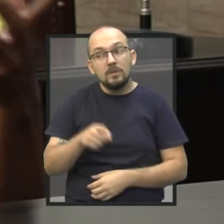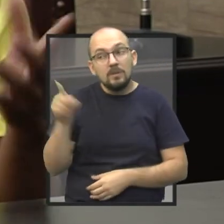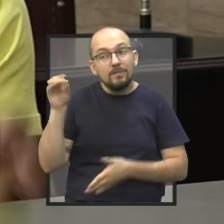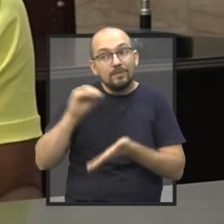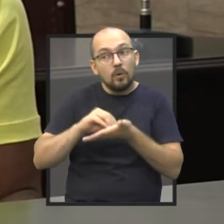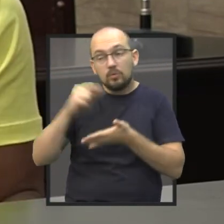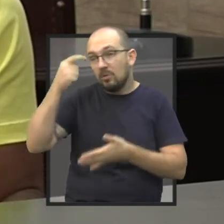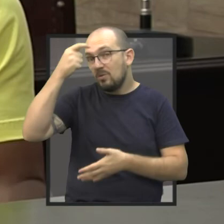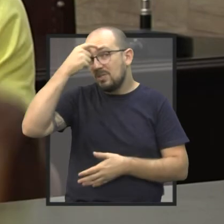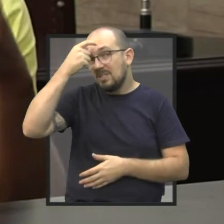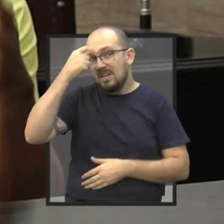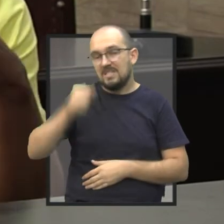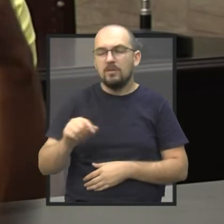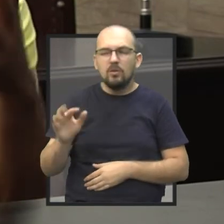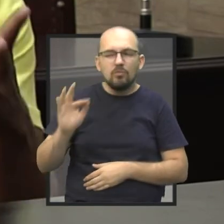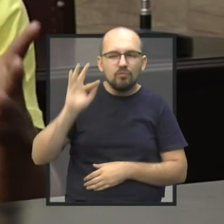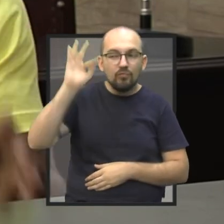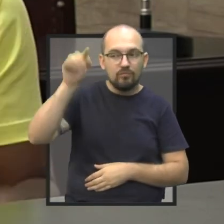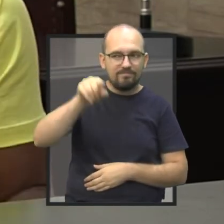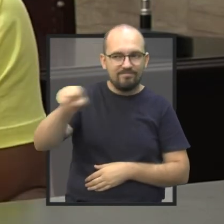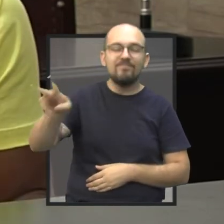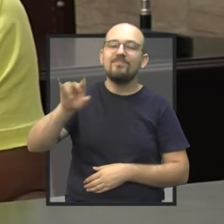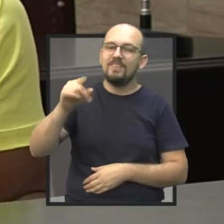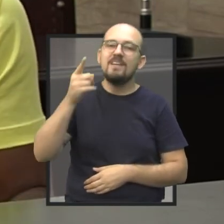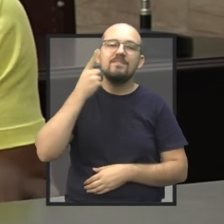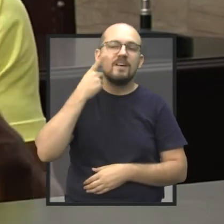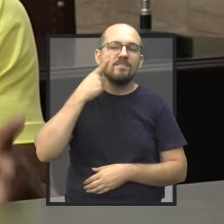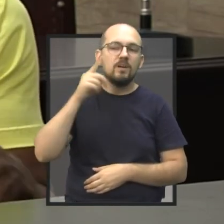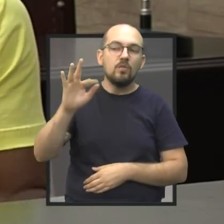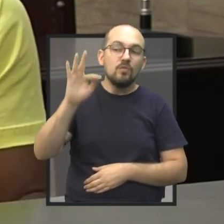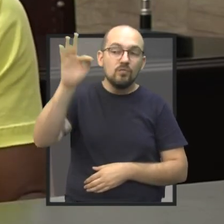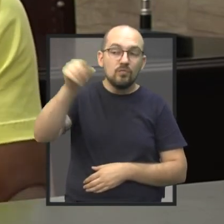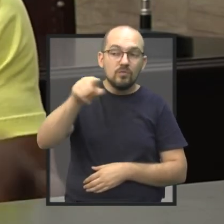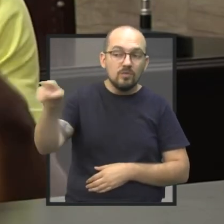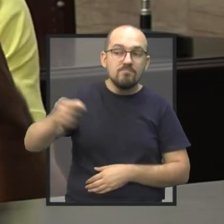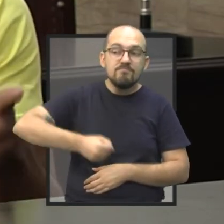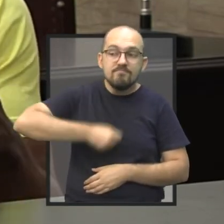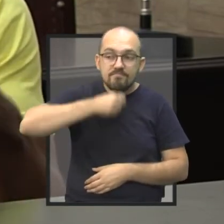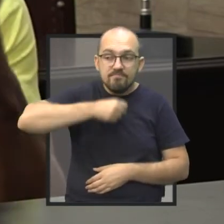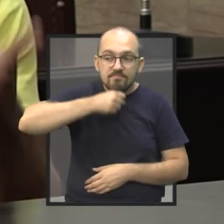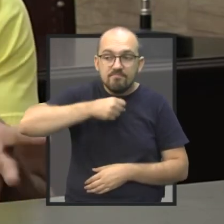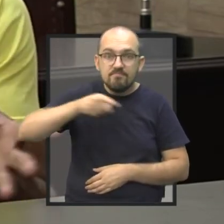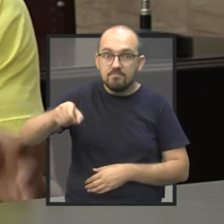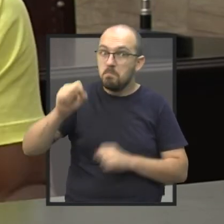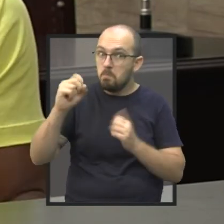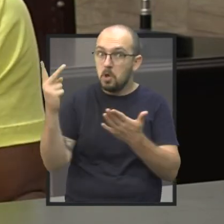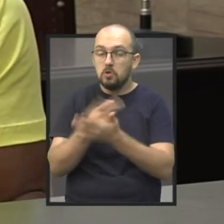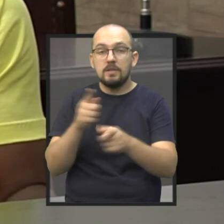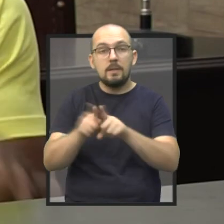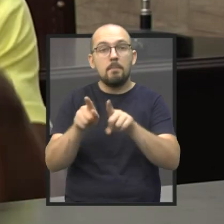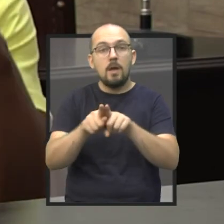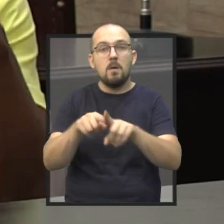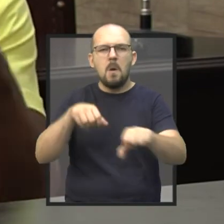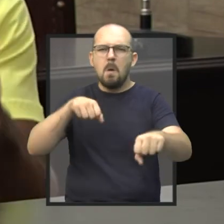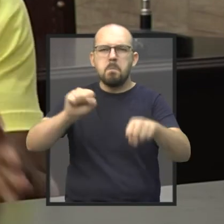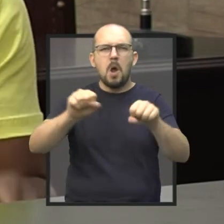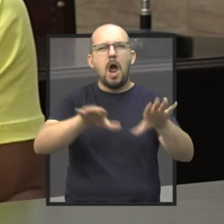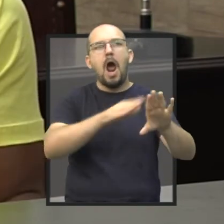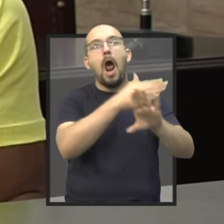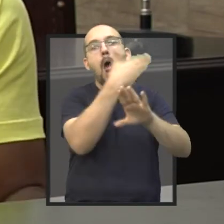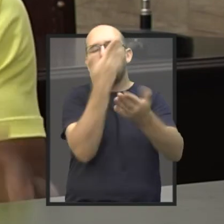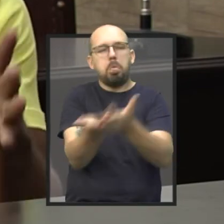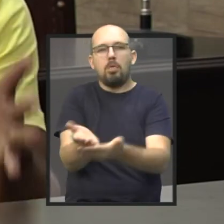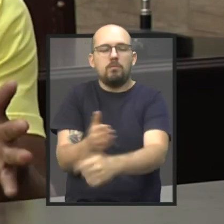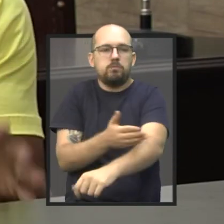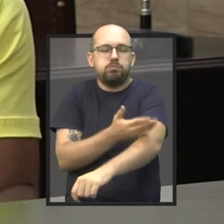tenham? Conscientização, que amanhã ou depois, muitos deles vão ficar velhos, algum deles pode sofrer um acidente, pode ir para